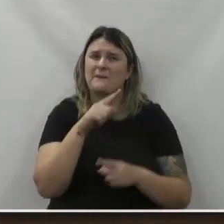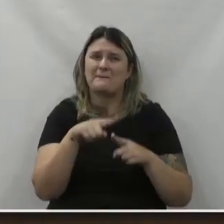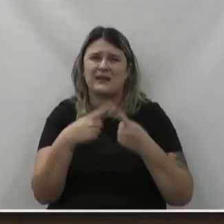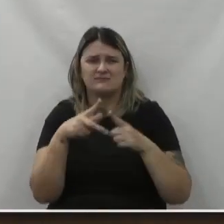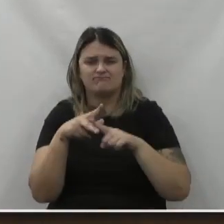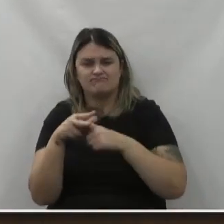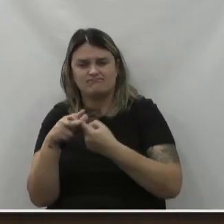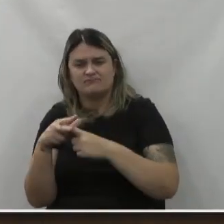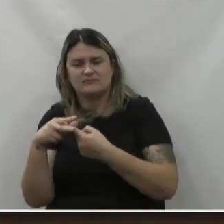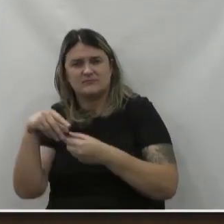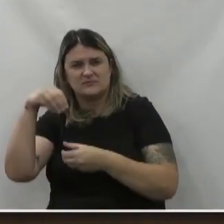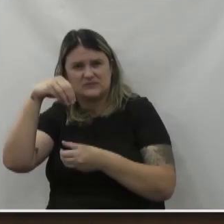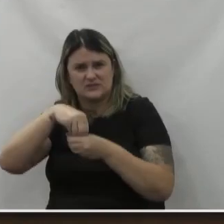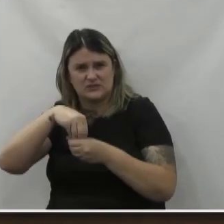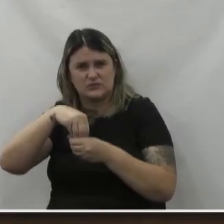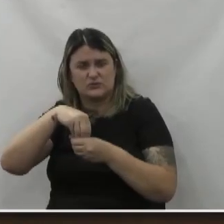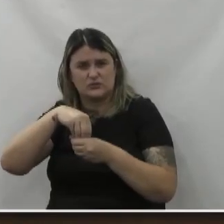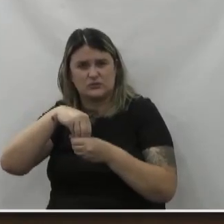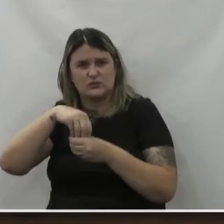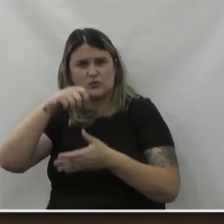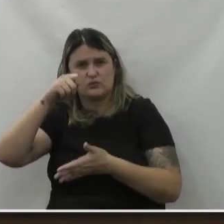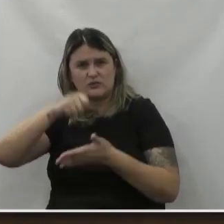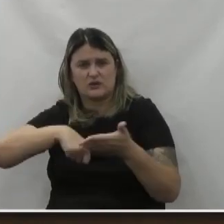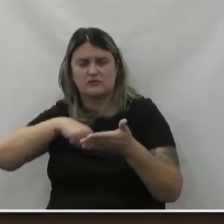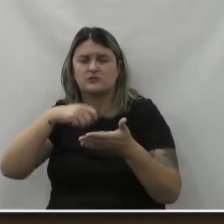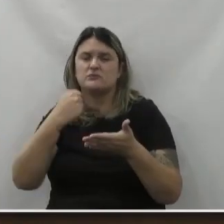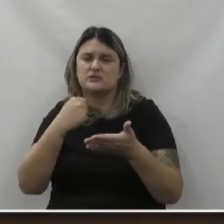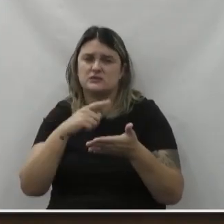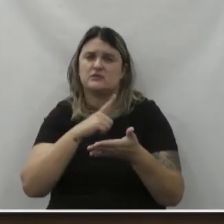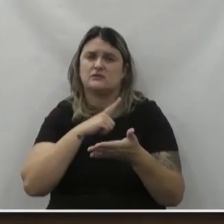ajustes dentro do contrato tem que